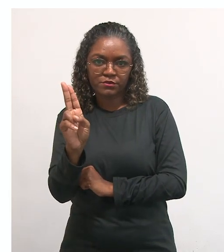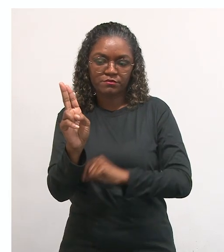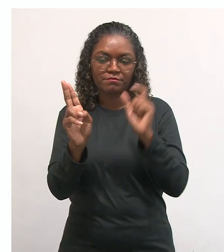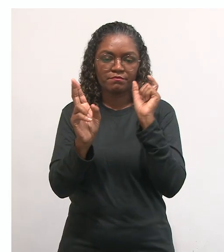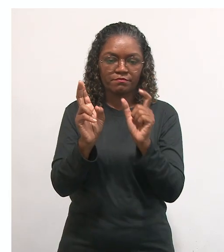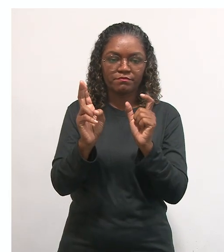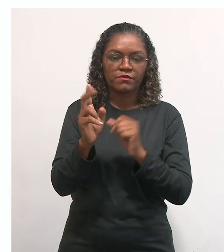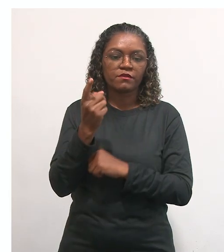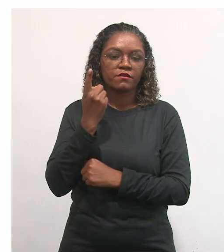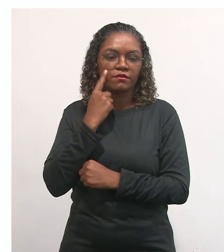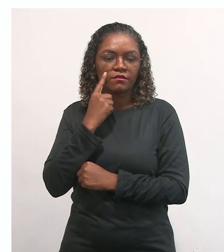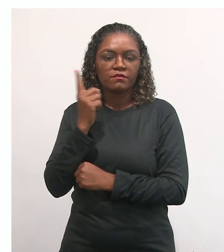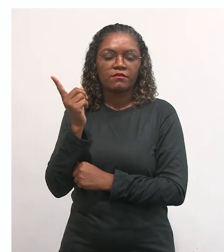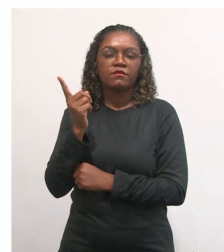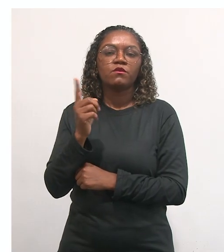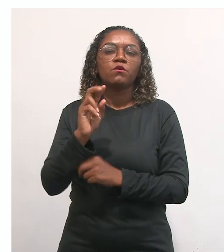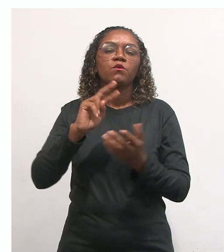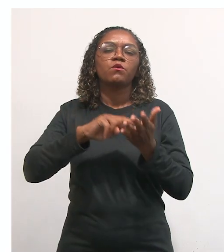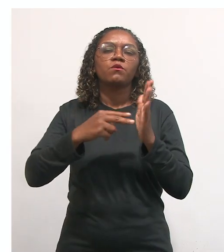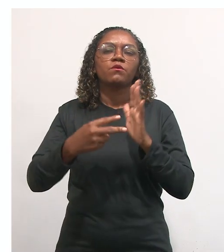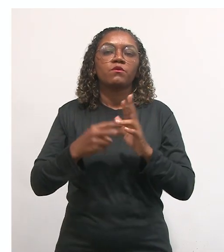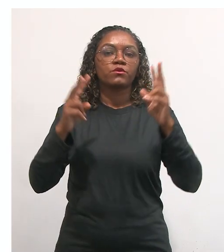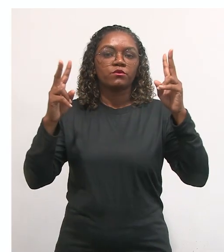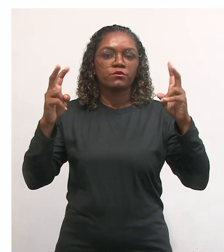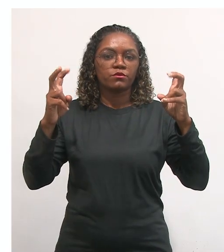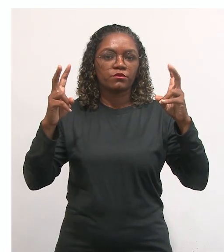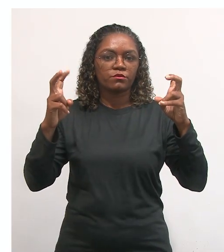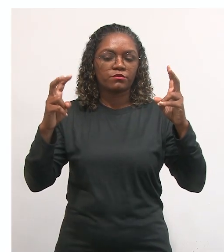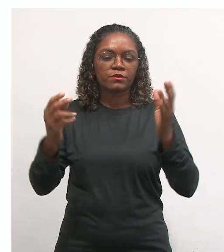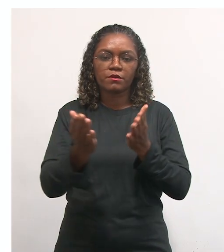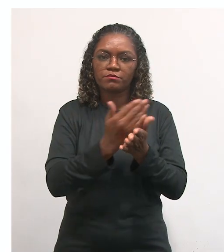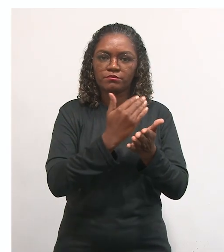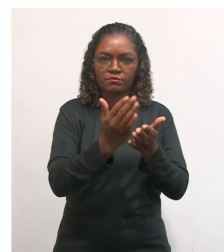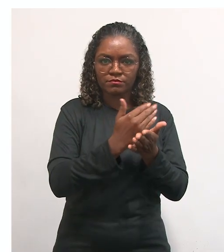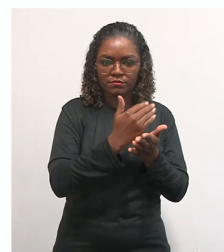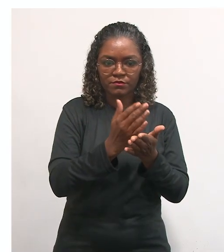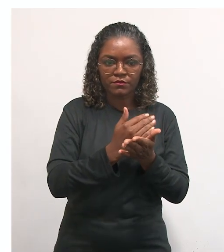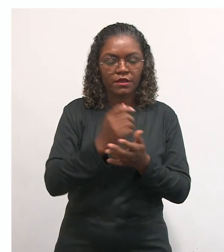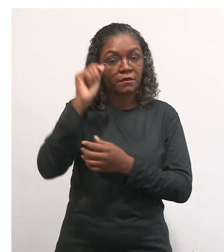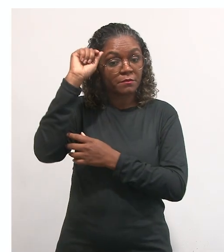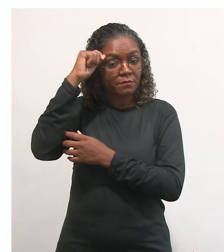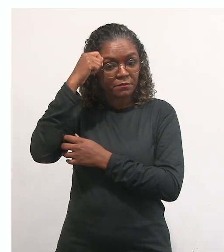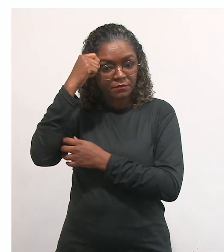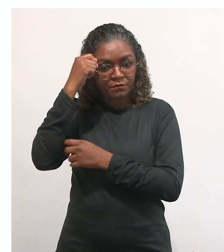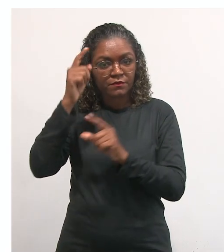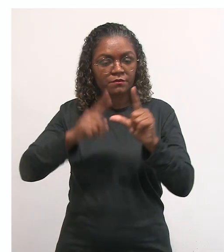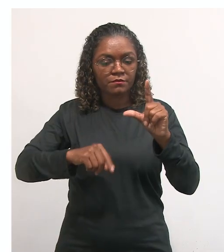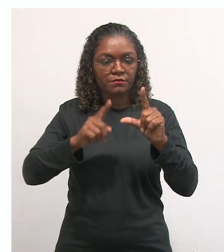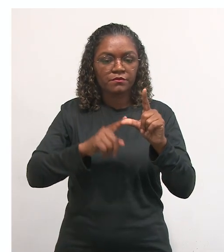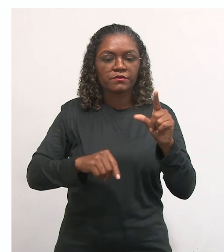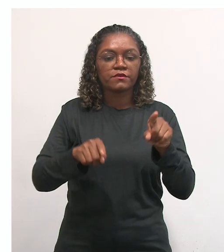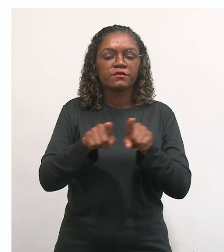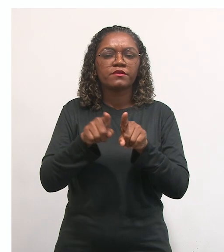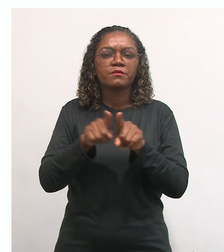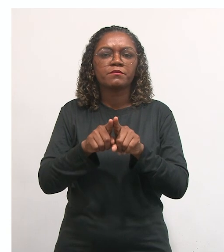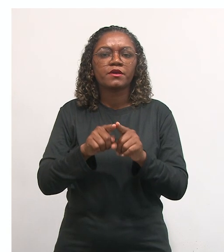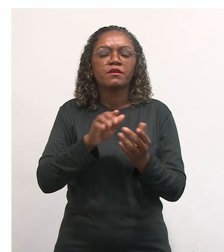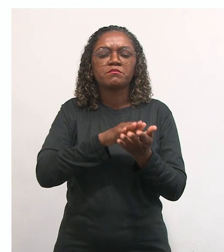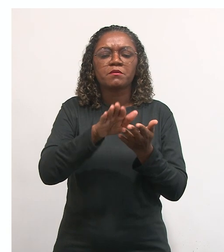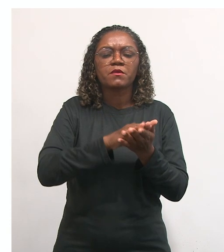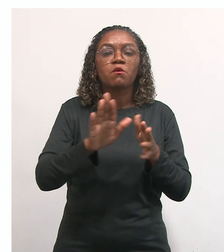ó sonhos maravilhosos tá título da obra tá em né sexta edição a